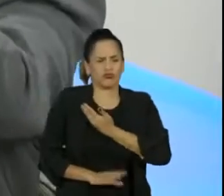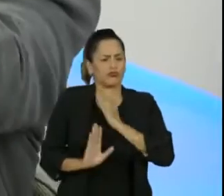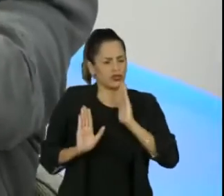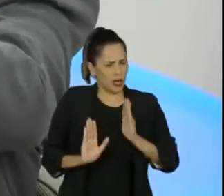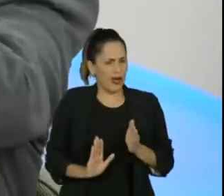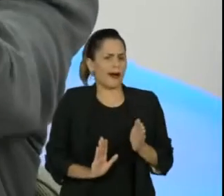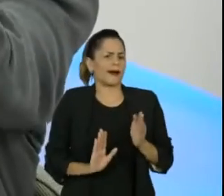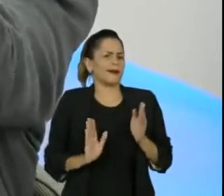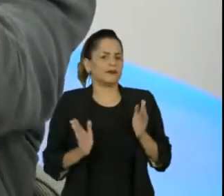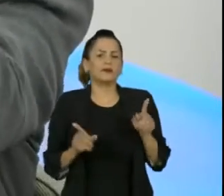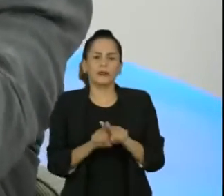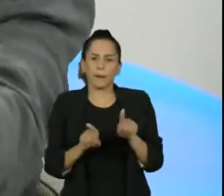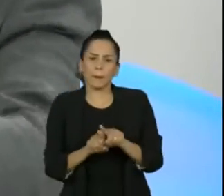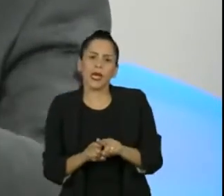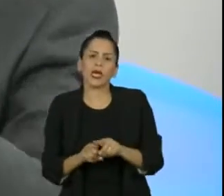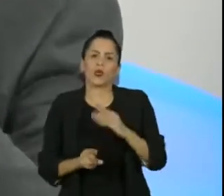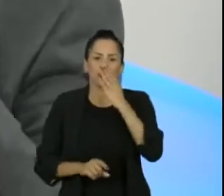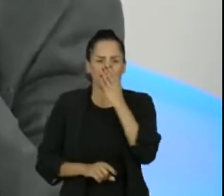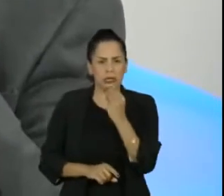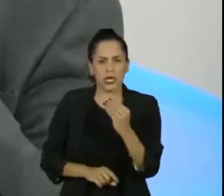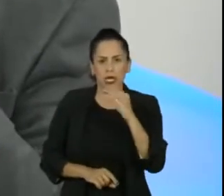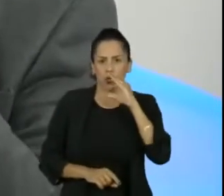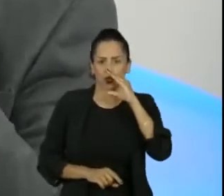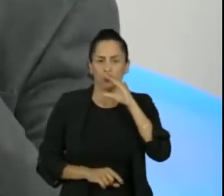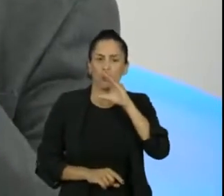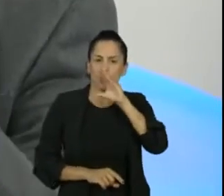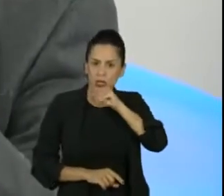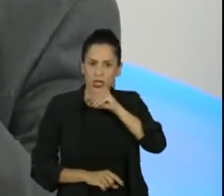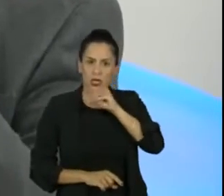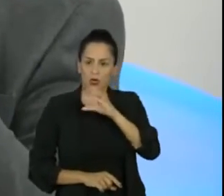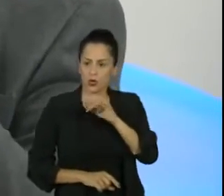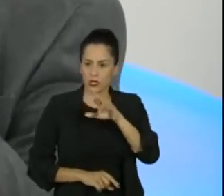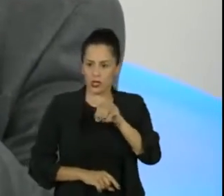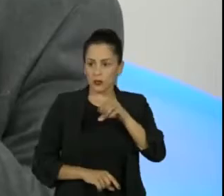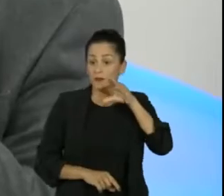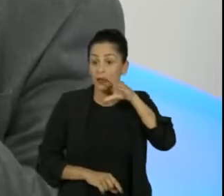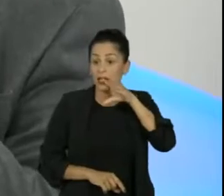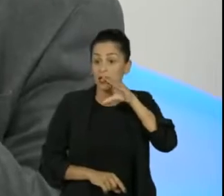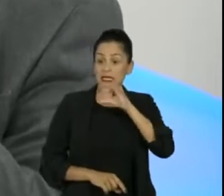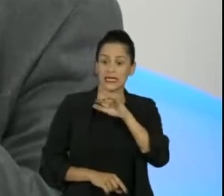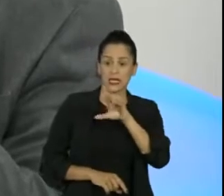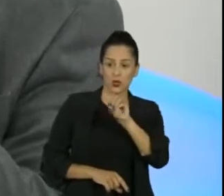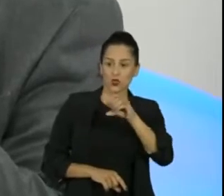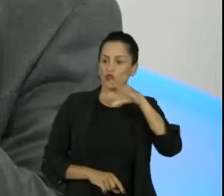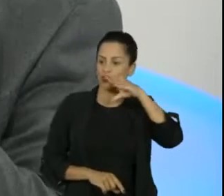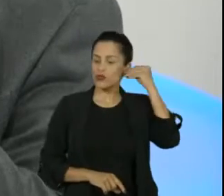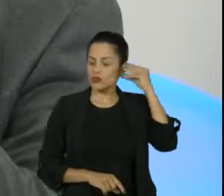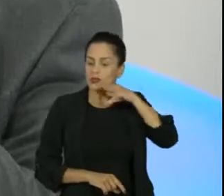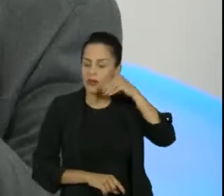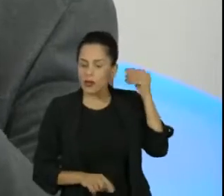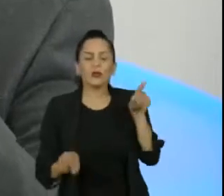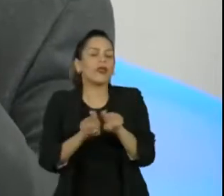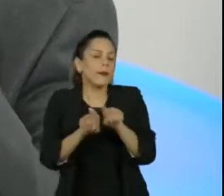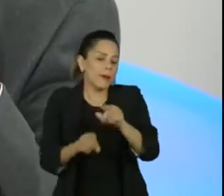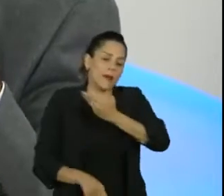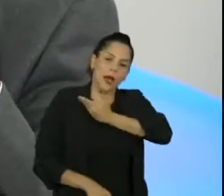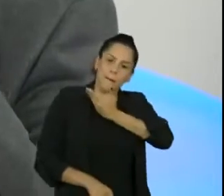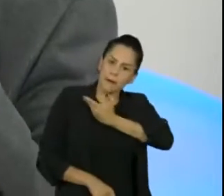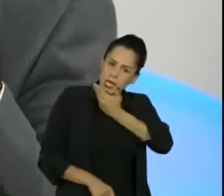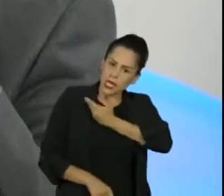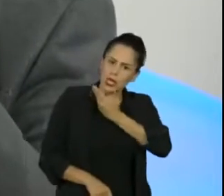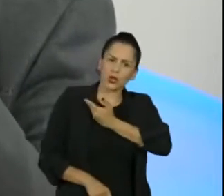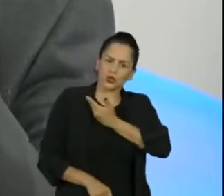estava com o Ciro, que também é meu amigo, e eu gosto muito dele. Mas eu não